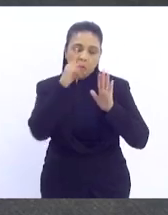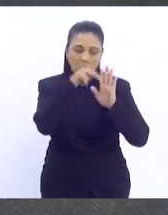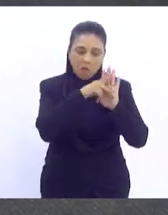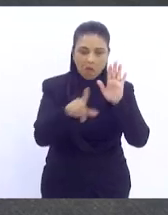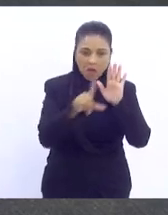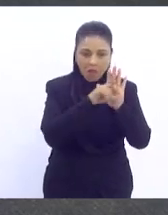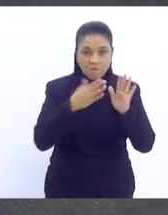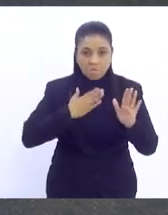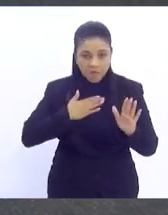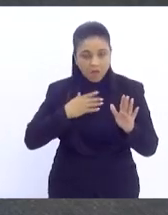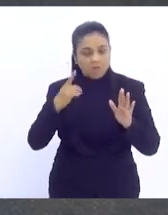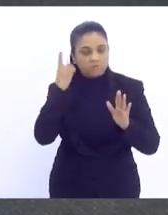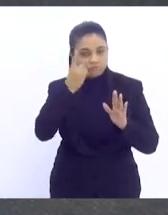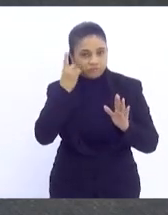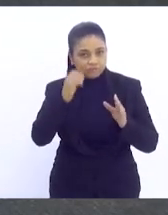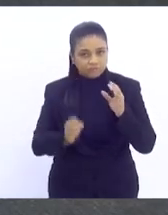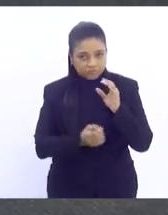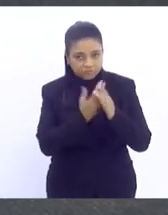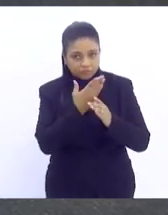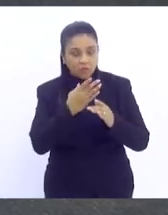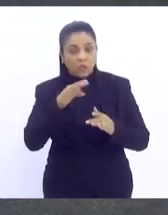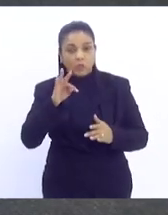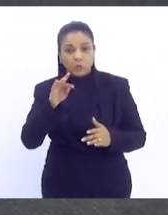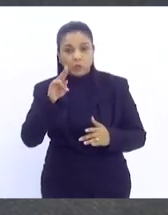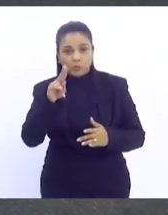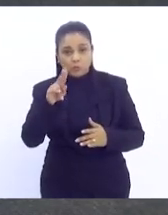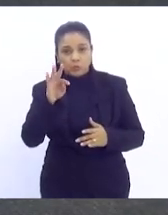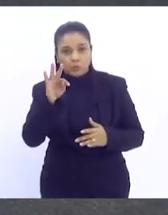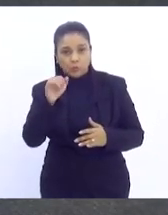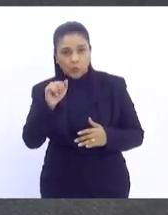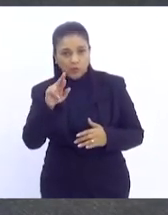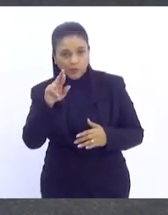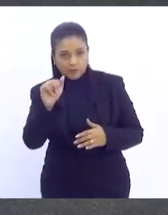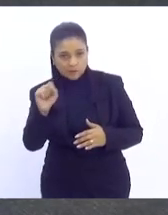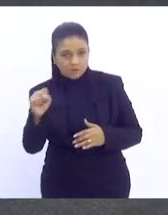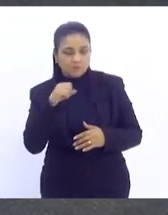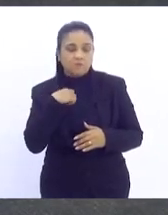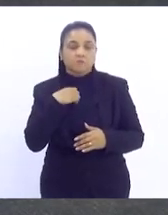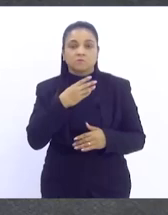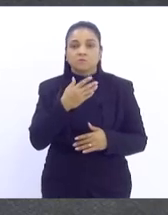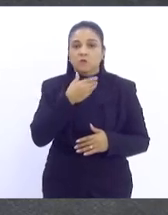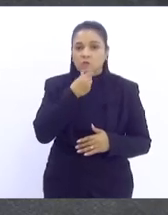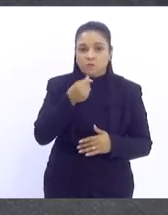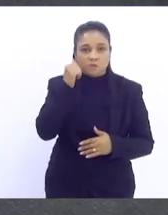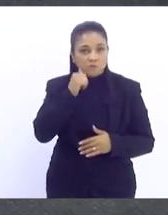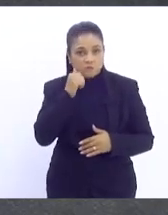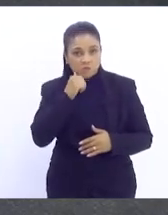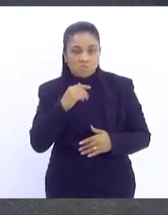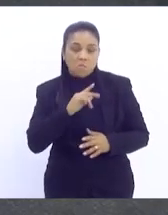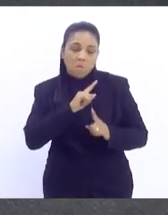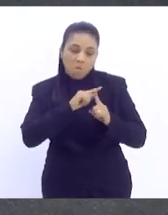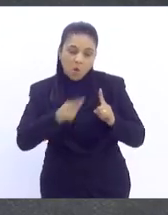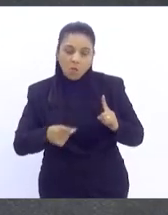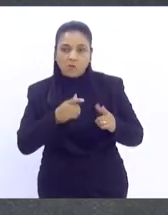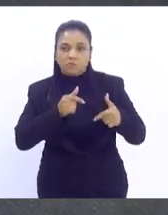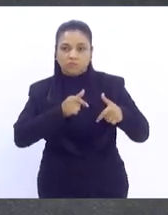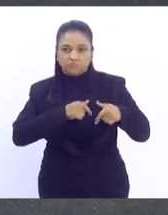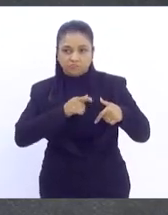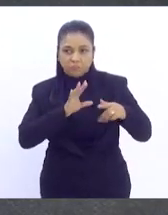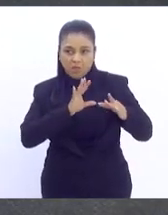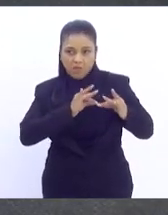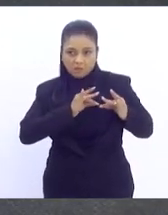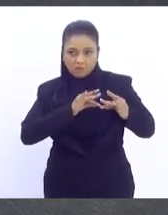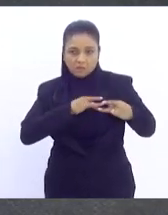nessa casa tutores e tutoras teriam sido inclusive proibidos de usar esse adesivo durante aplicação de uma avaliação presencial